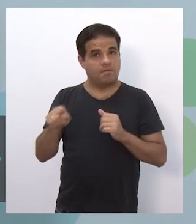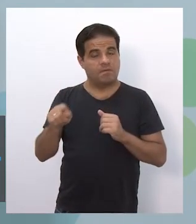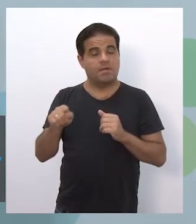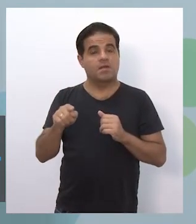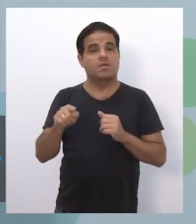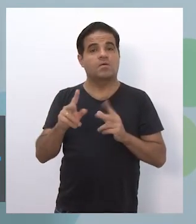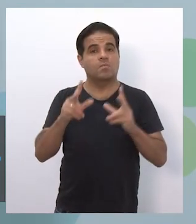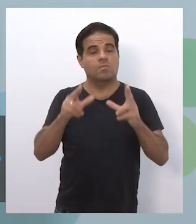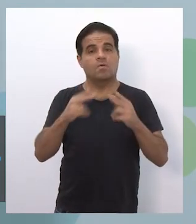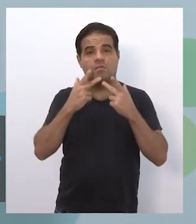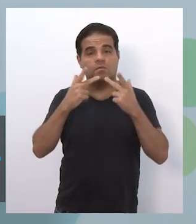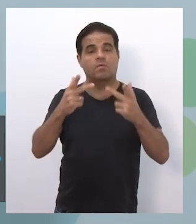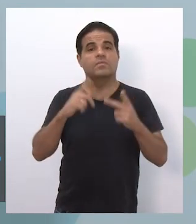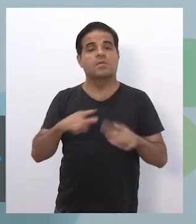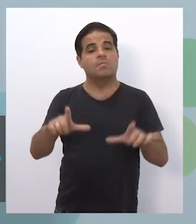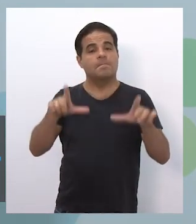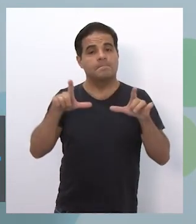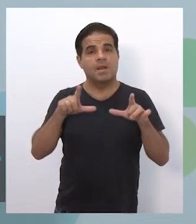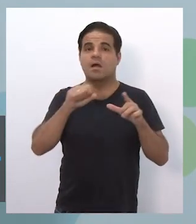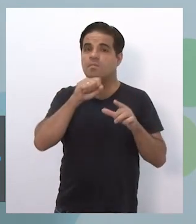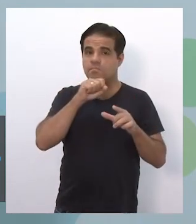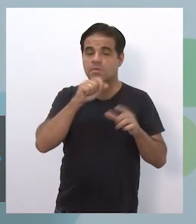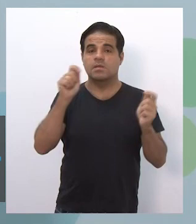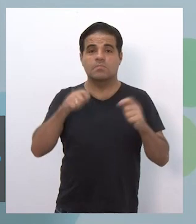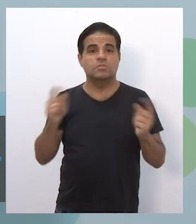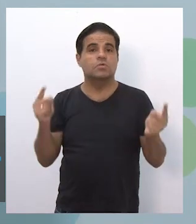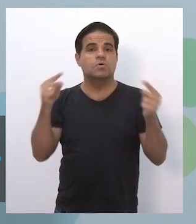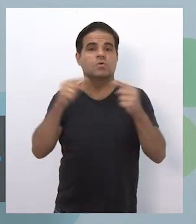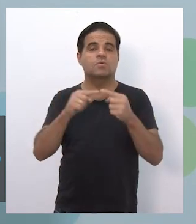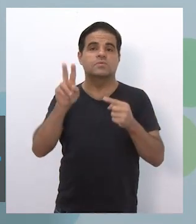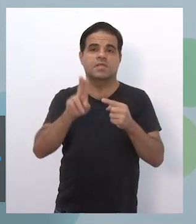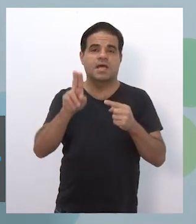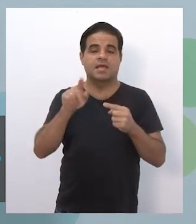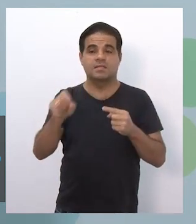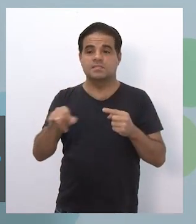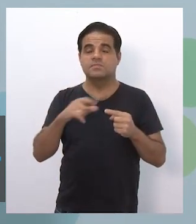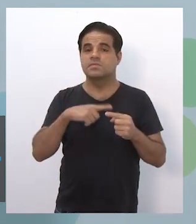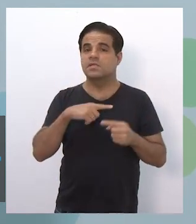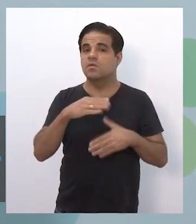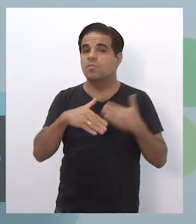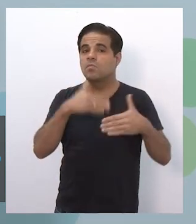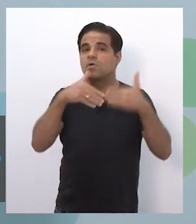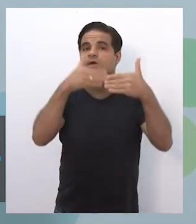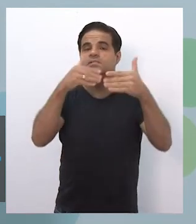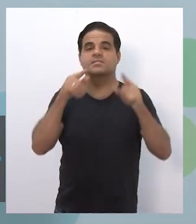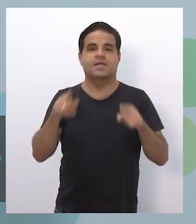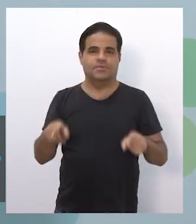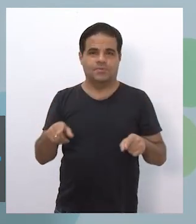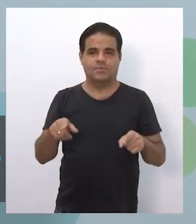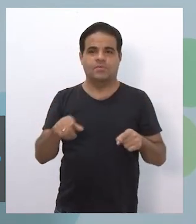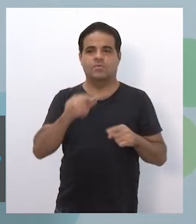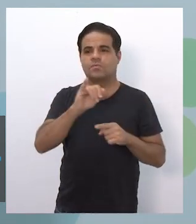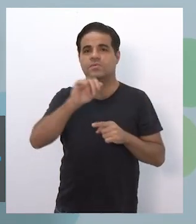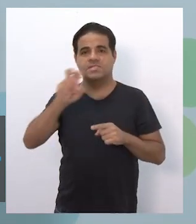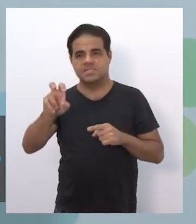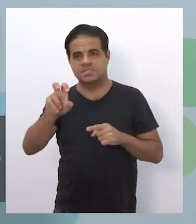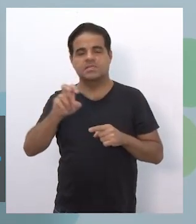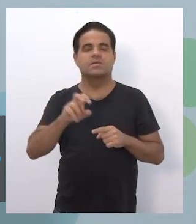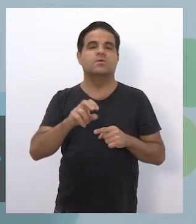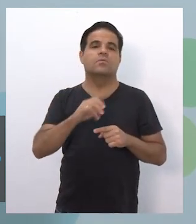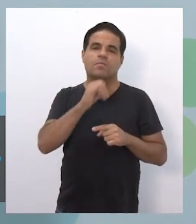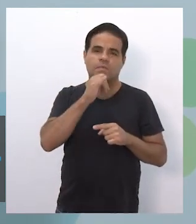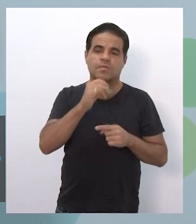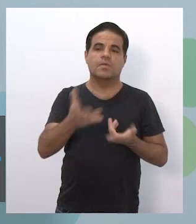o Rodrigo falou, ele tem uma placa-mãe que serve nele. Então, por exemplo, se você tem hoje um processador, um i5, que nem nós usamos de